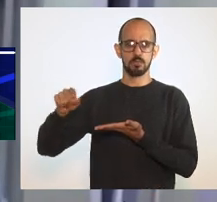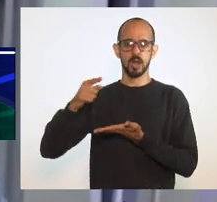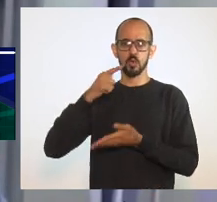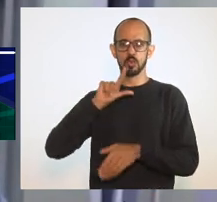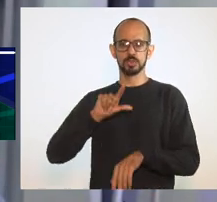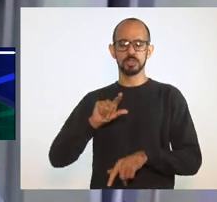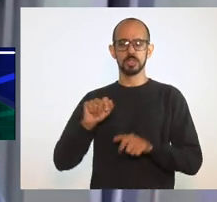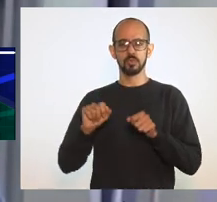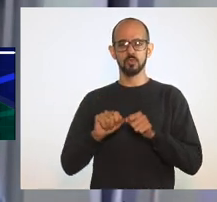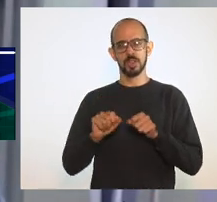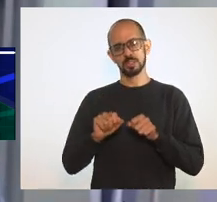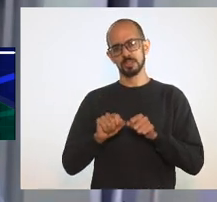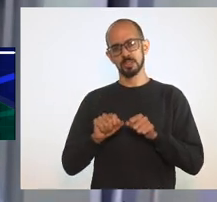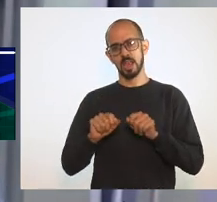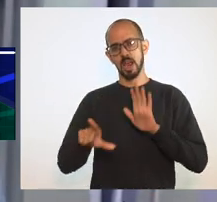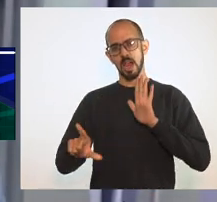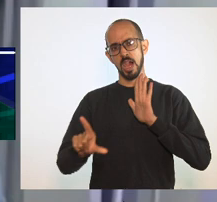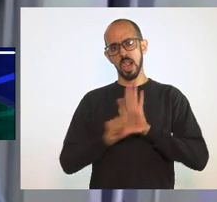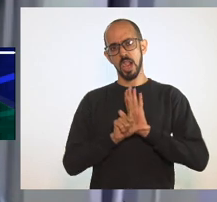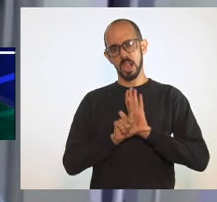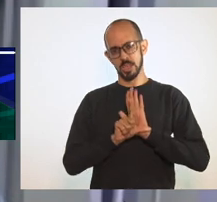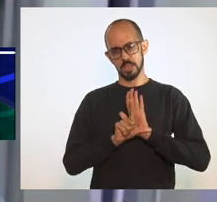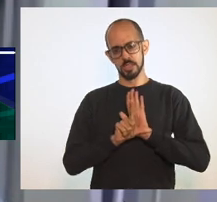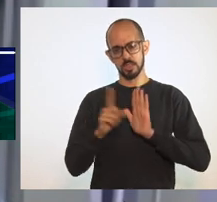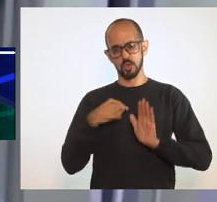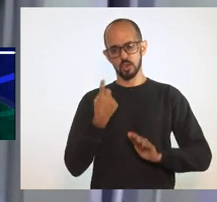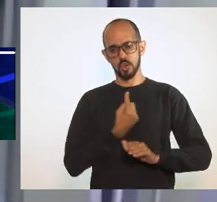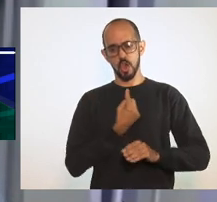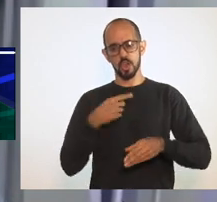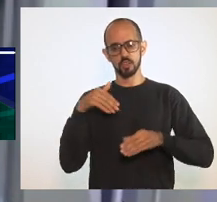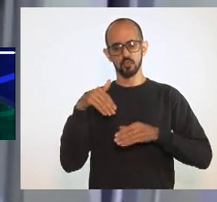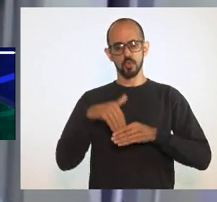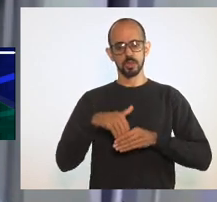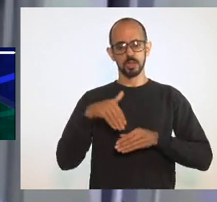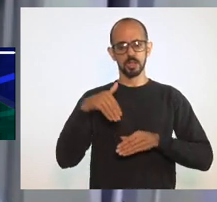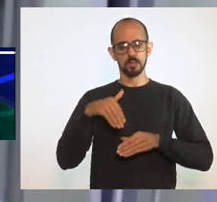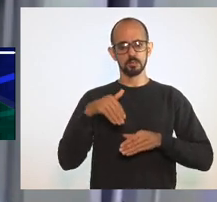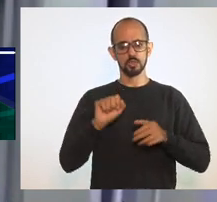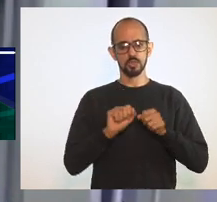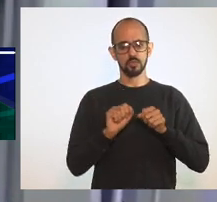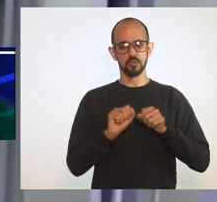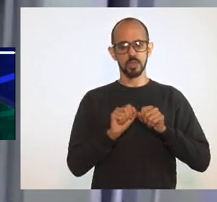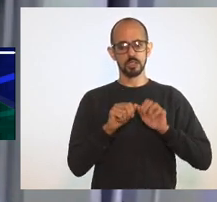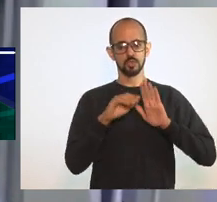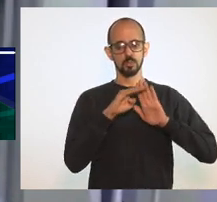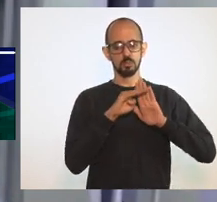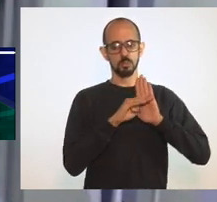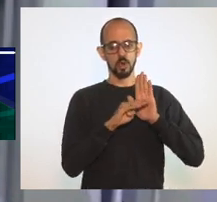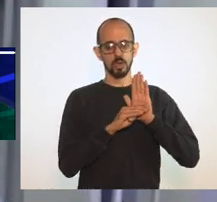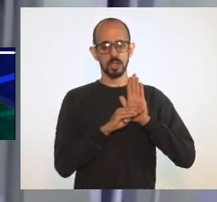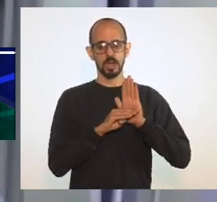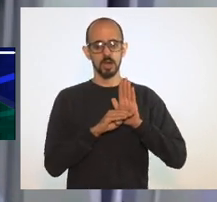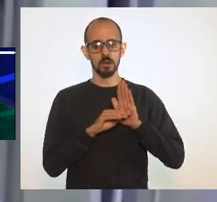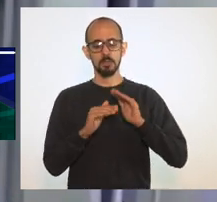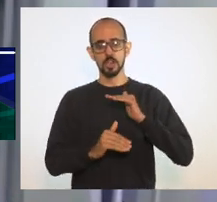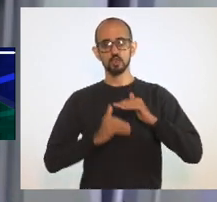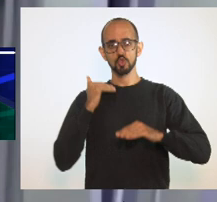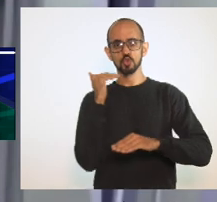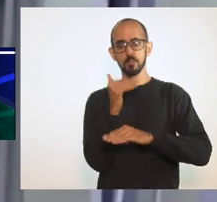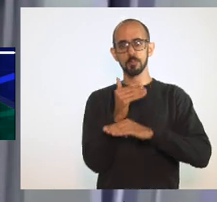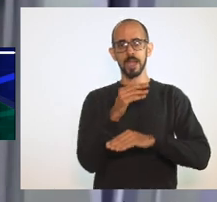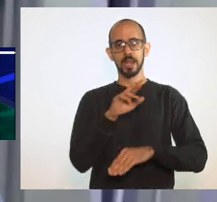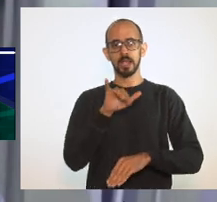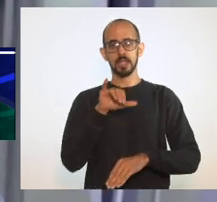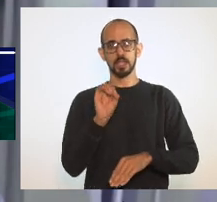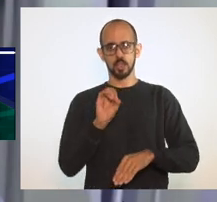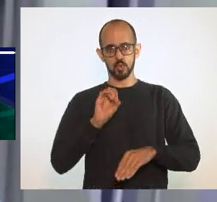viabilizar a lei que nós votamos aqui e que instituiu o programa Supera Rio. O programa Supera Rio é